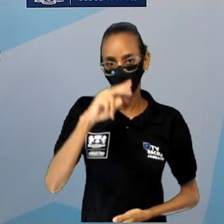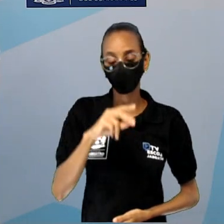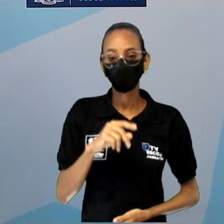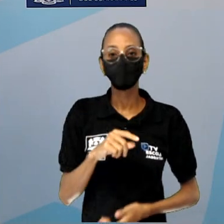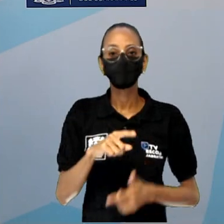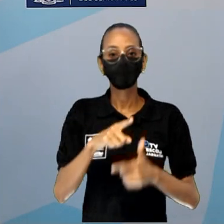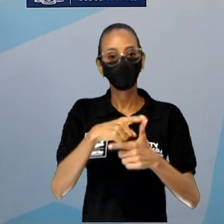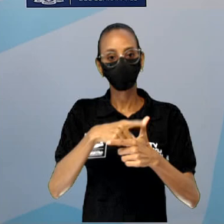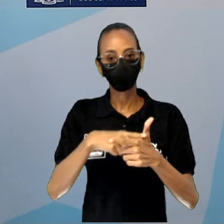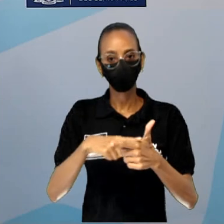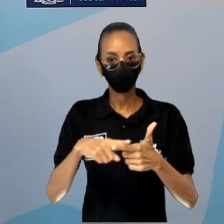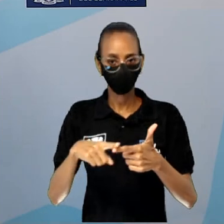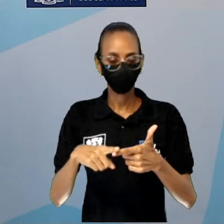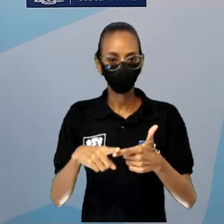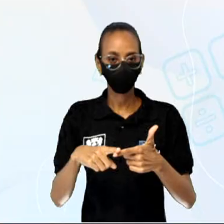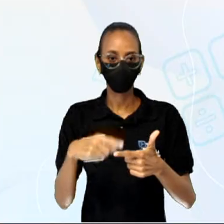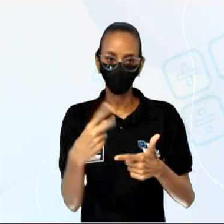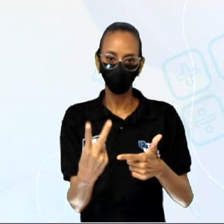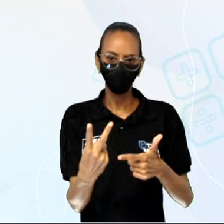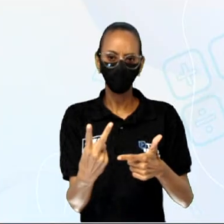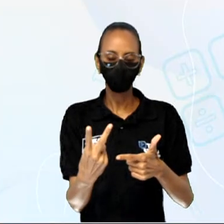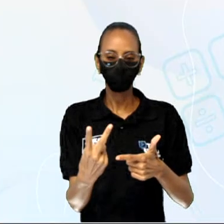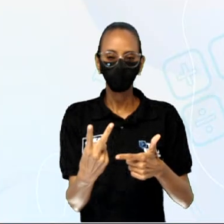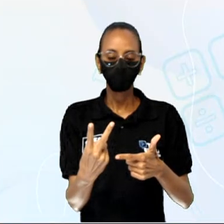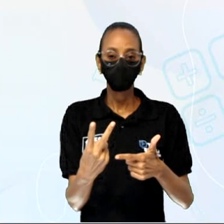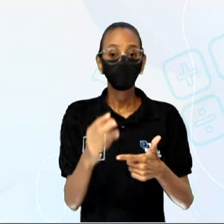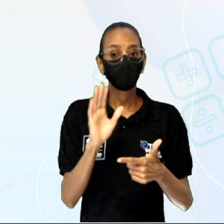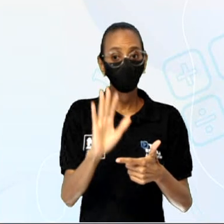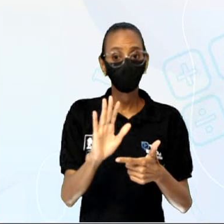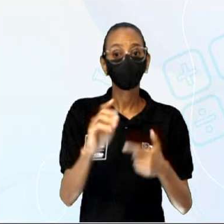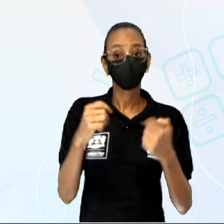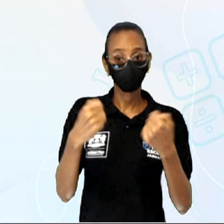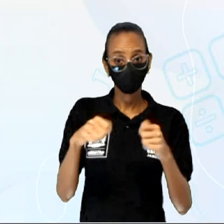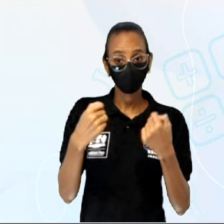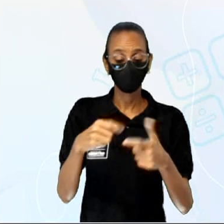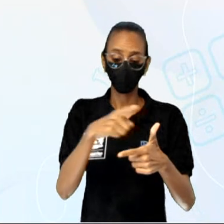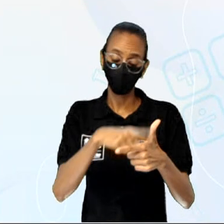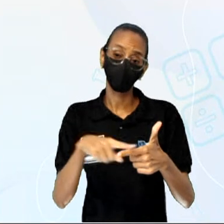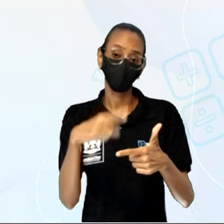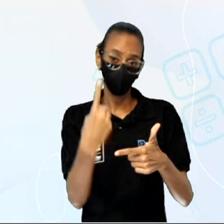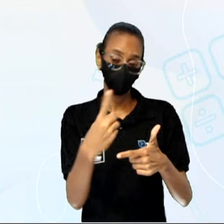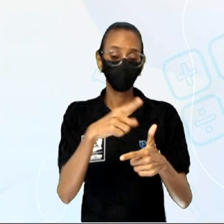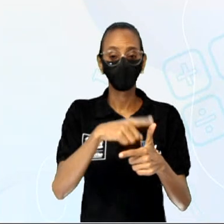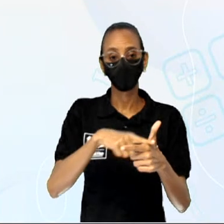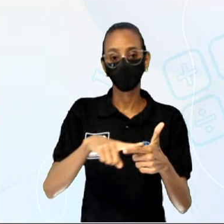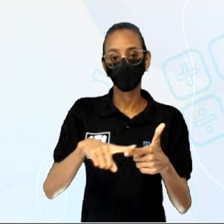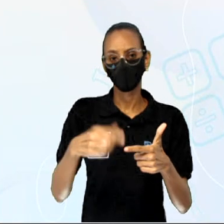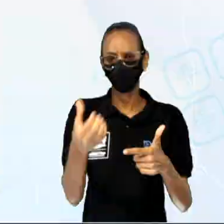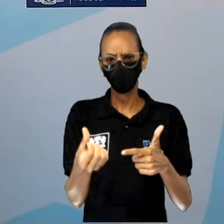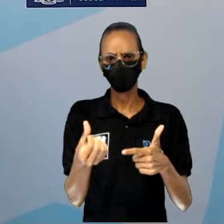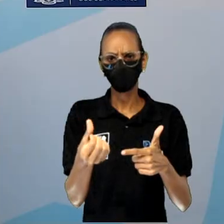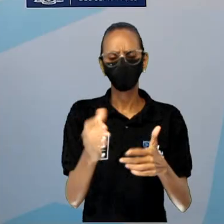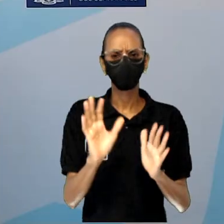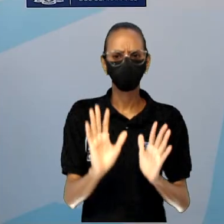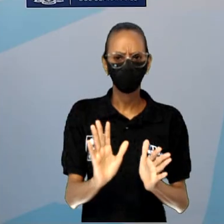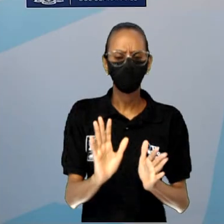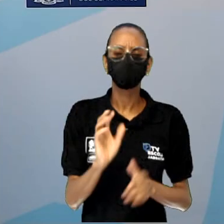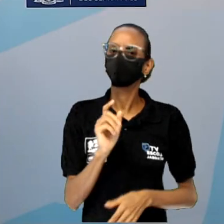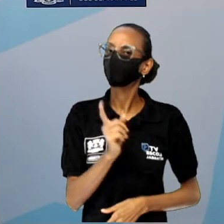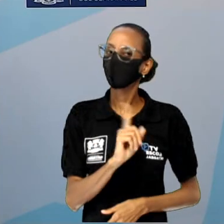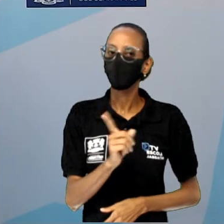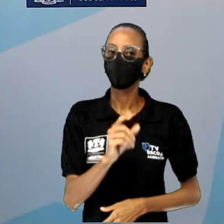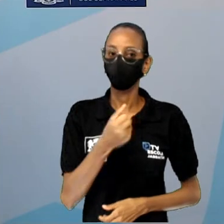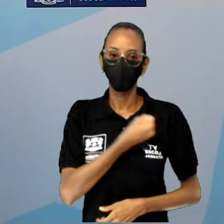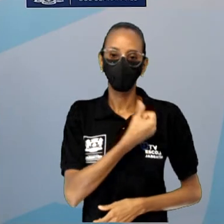2. Então, não é número primo, né? Porque para ser número primo é 1 e 6, mas o 6 divide além desses